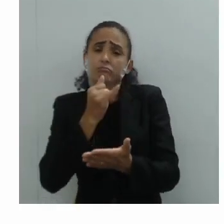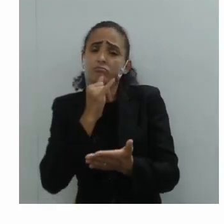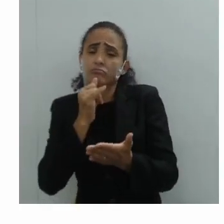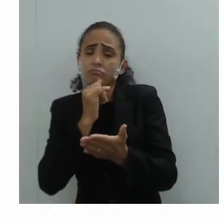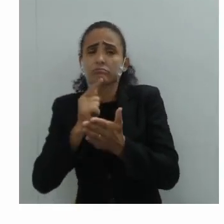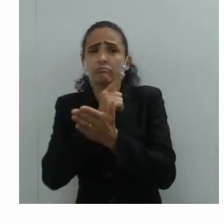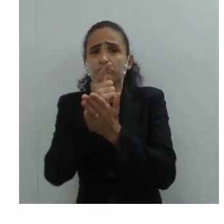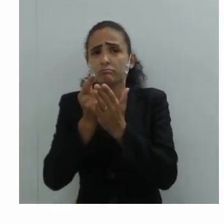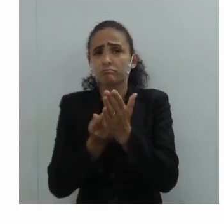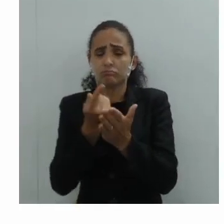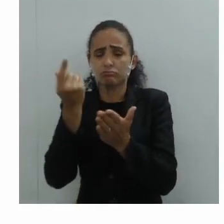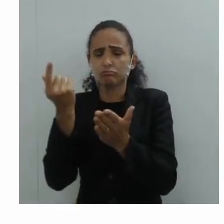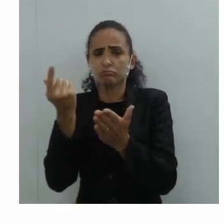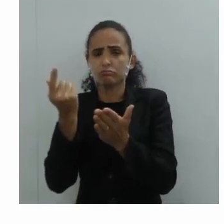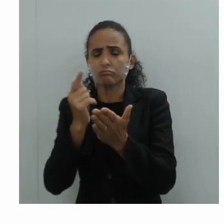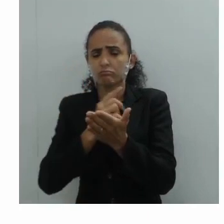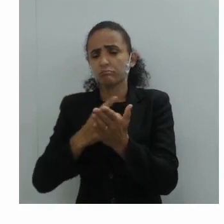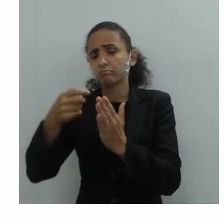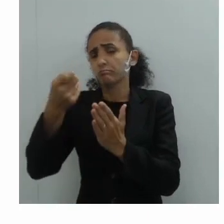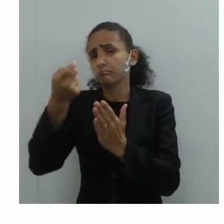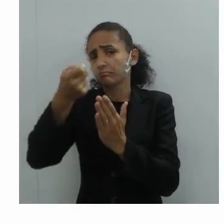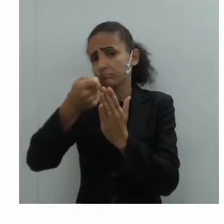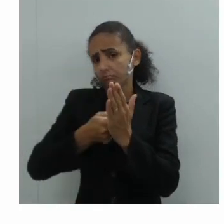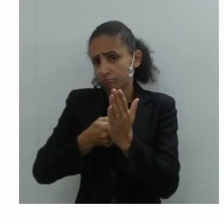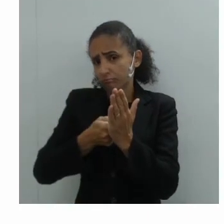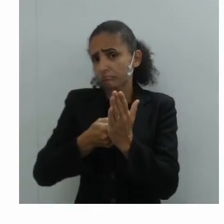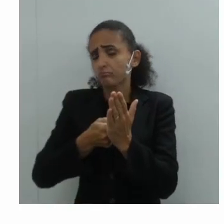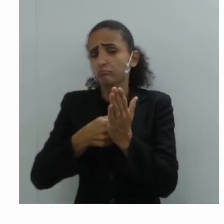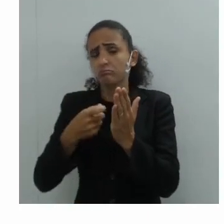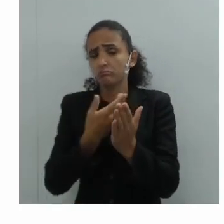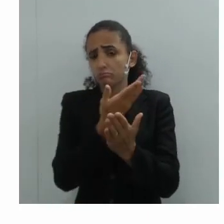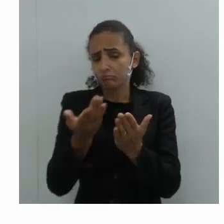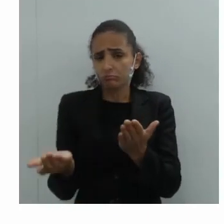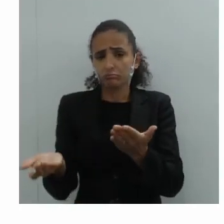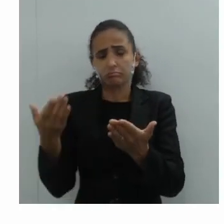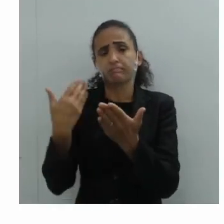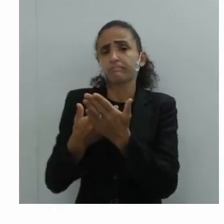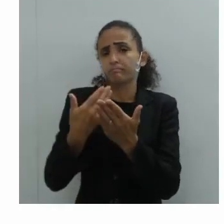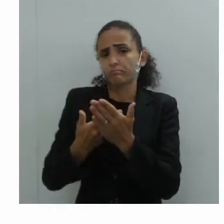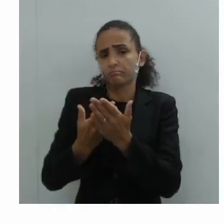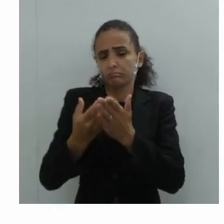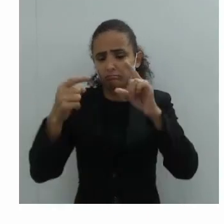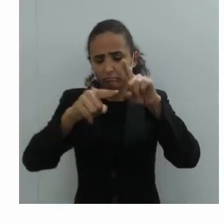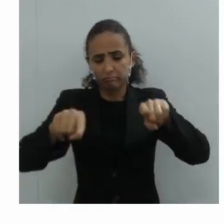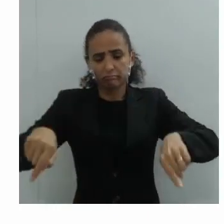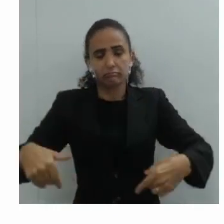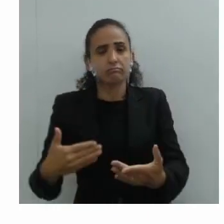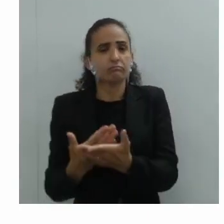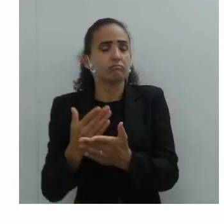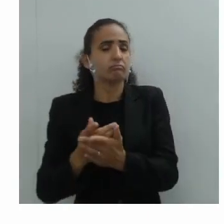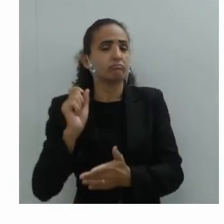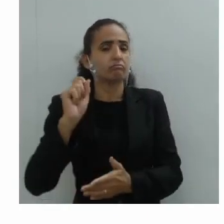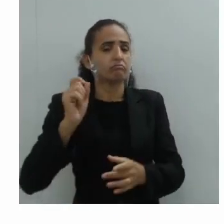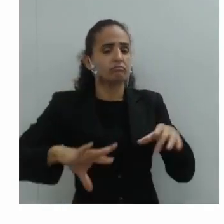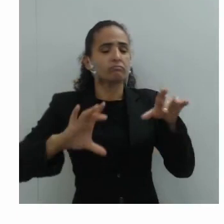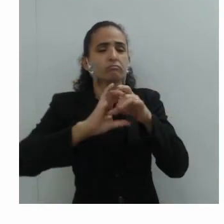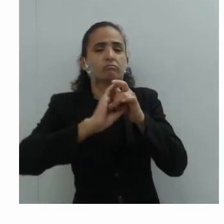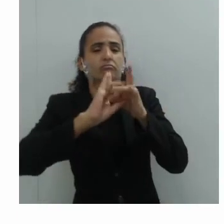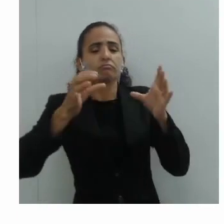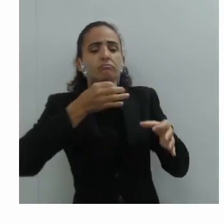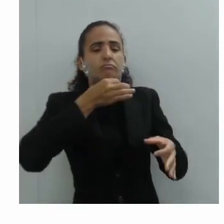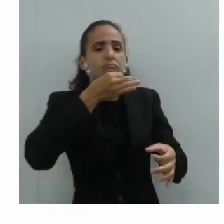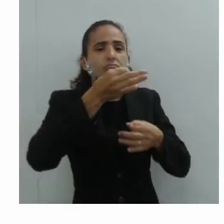de vários gêneros textuais que vocês podem trabalhar em sala de aula para trabalhar o quê? A liberdade